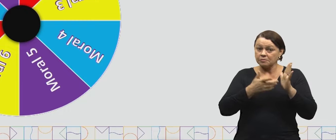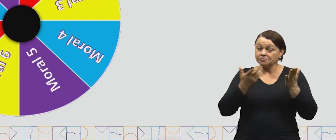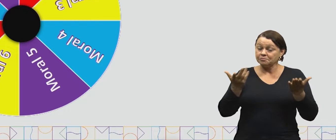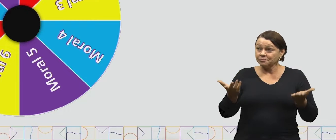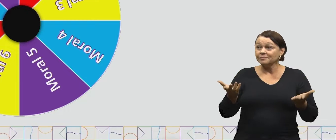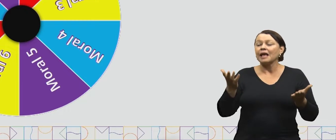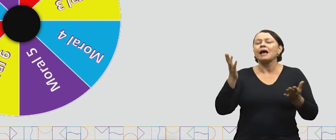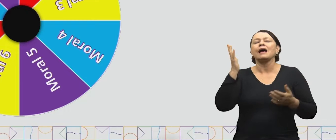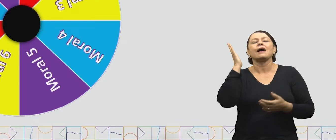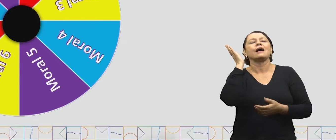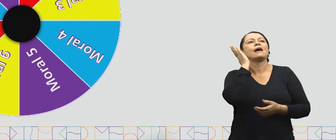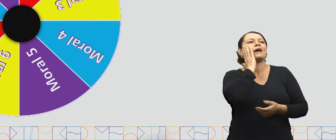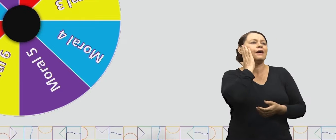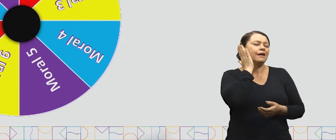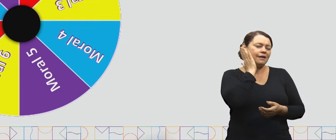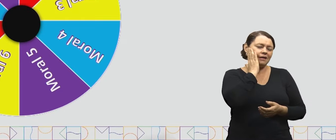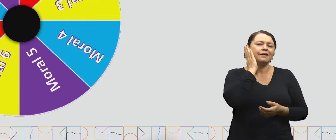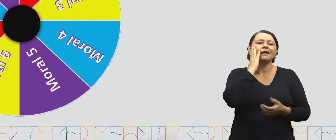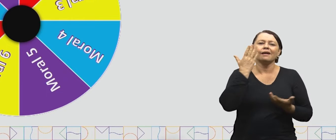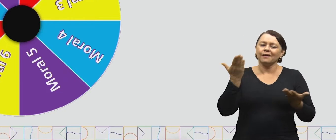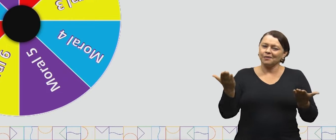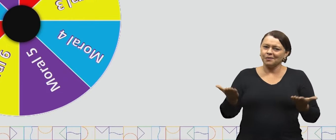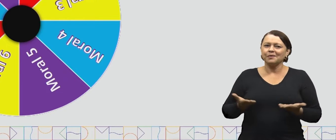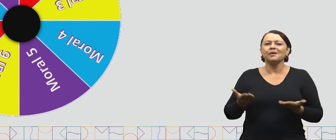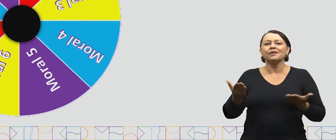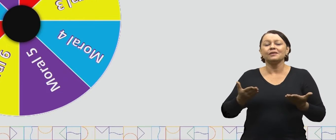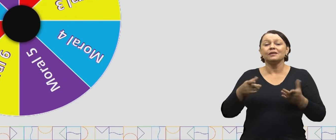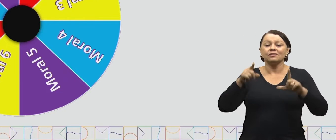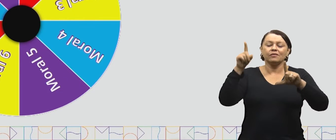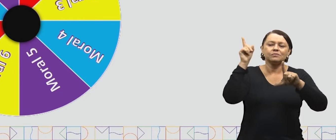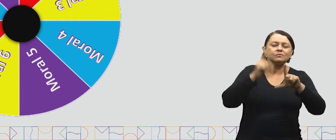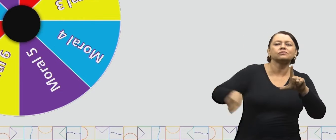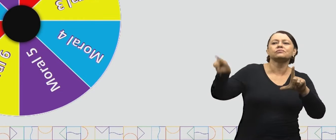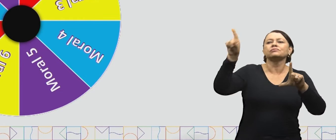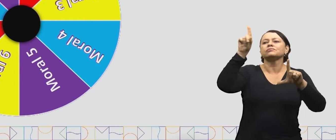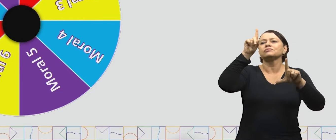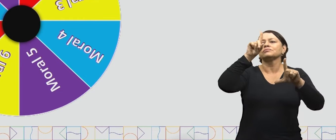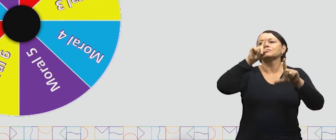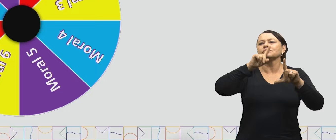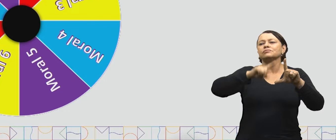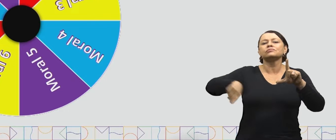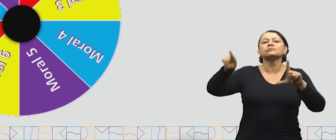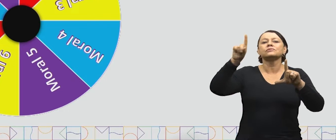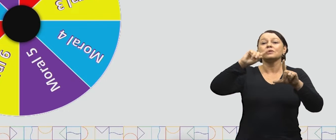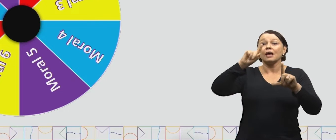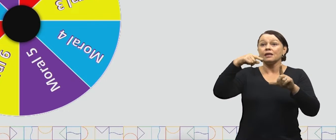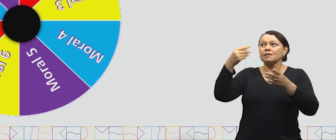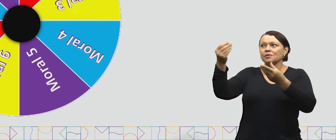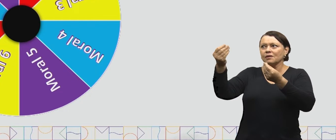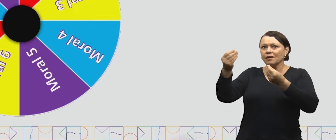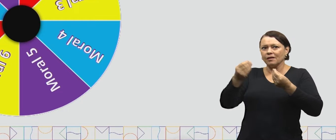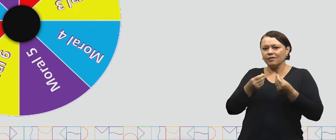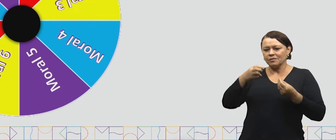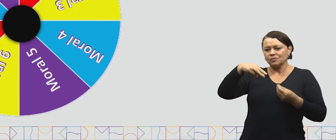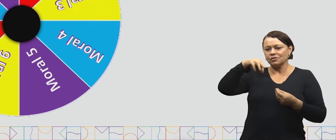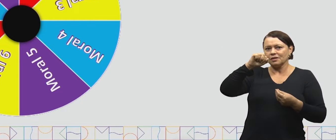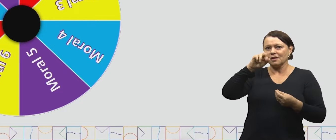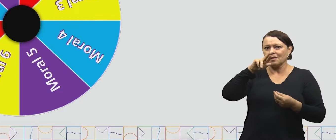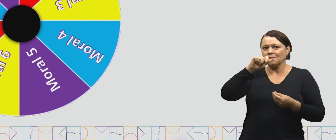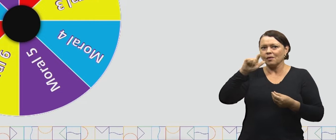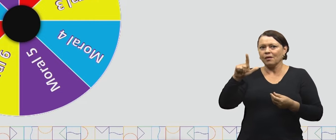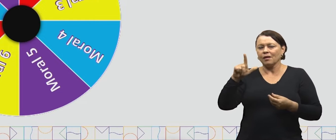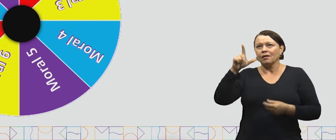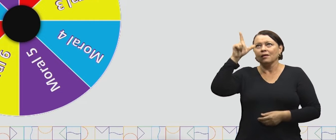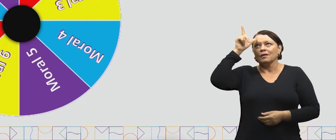Sim, agora eu entendi o que a roleta quer. Vamos rodá-la e assim ela nos dará a moral da história.